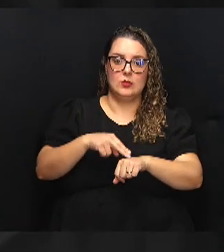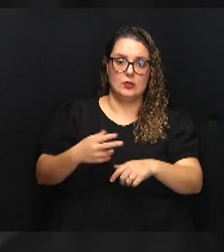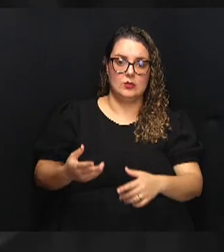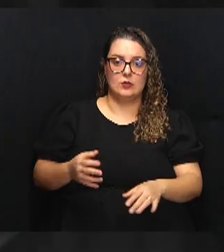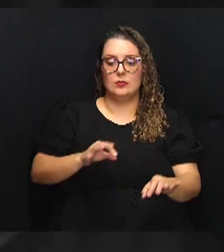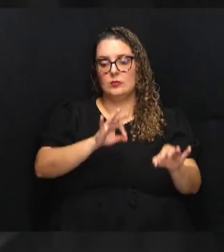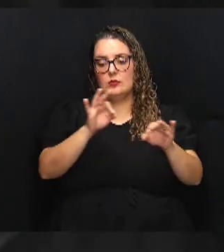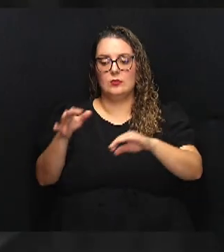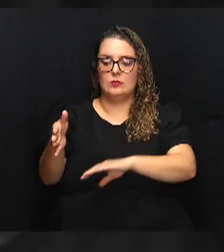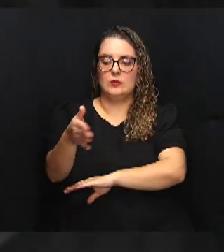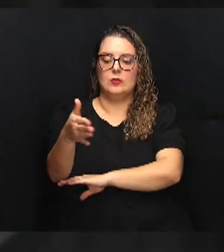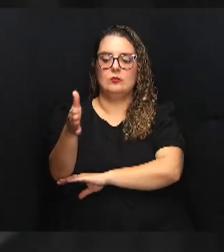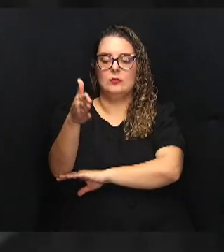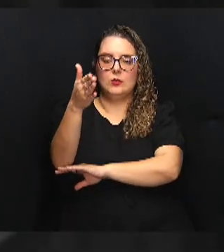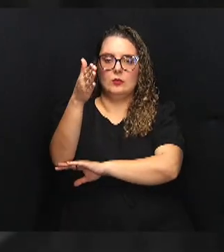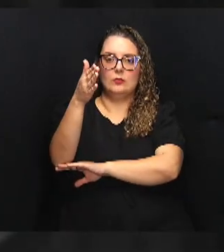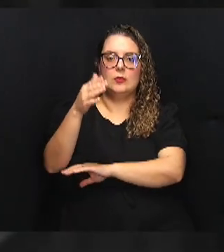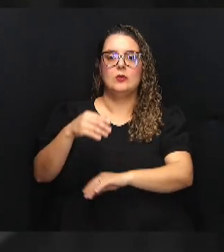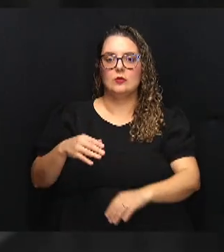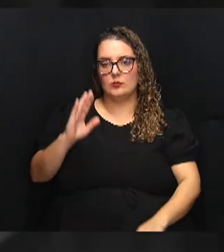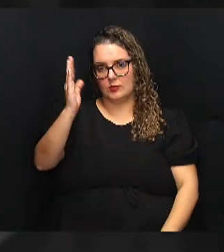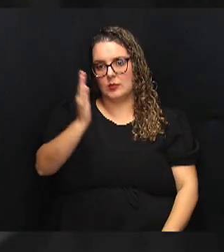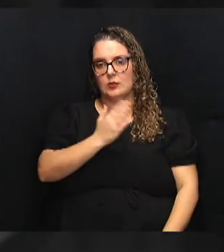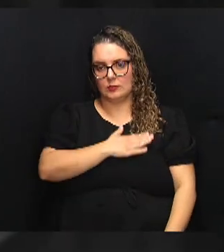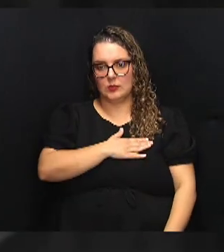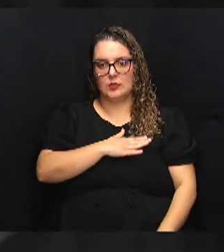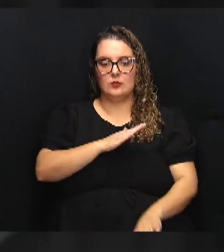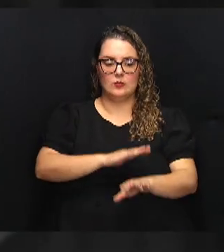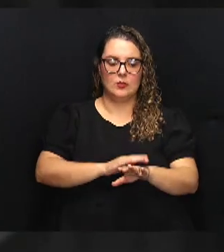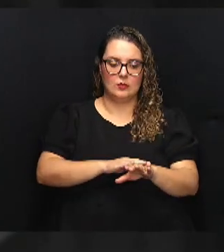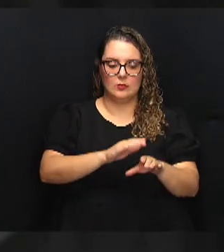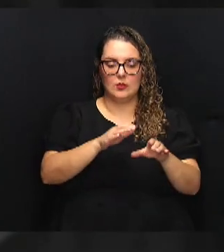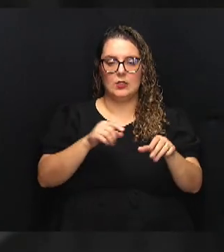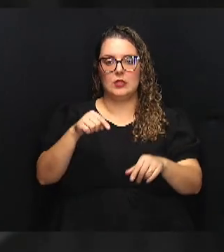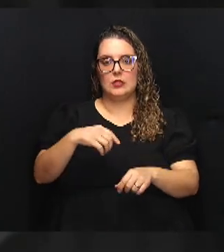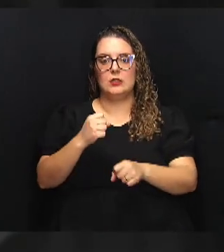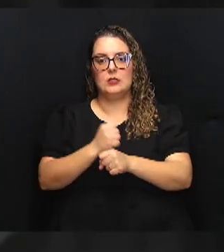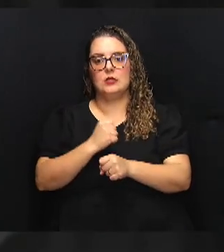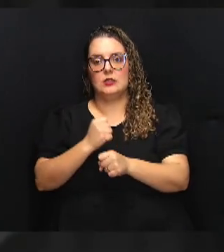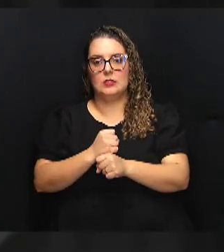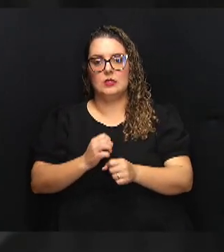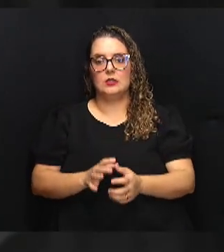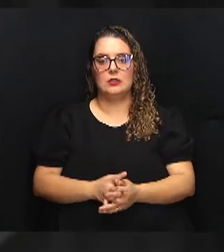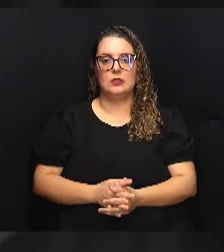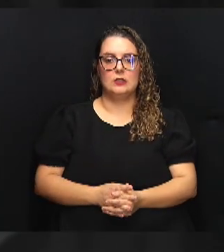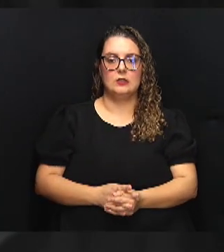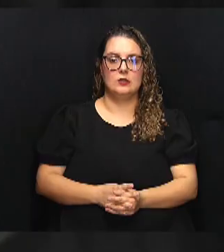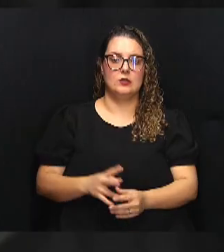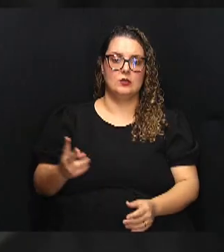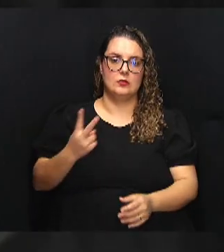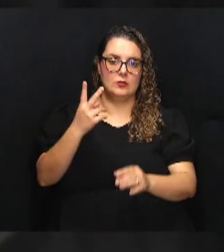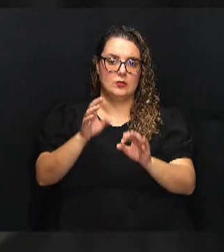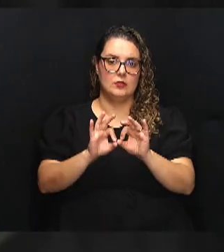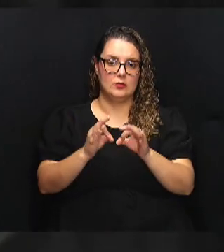hastear a bandeira do Brasil. Então, em uma ação coordenada, né? Esse ano nós vamos valorizar a